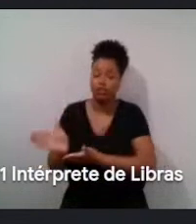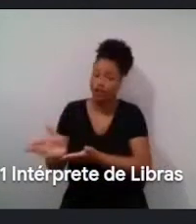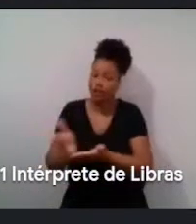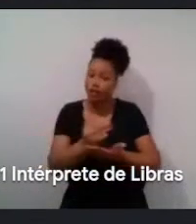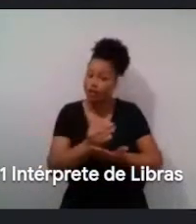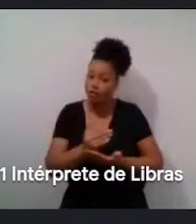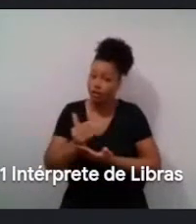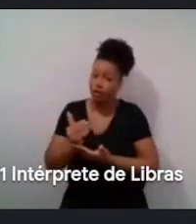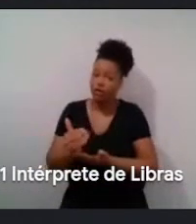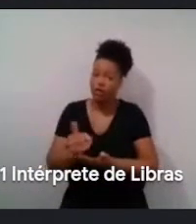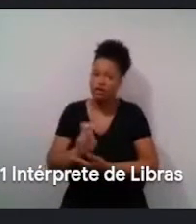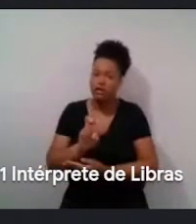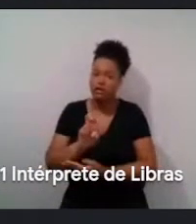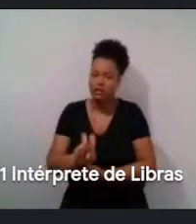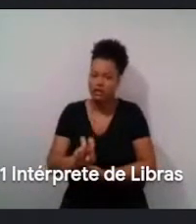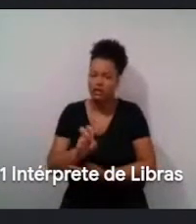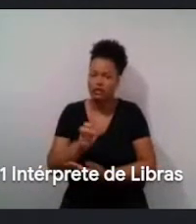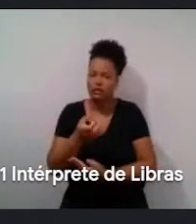em